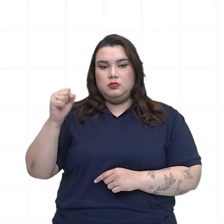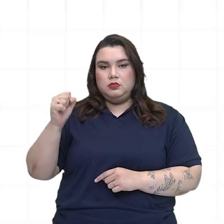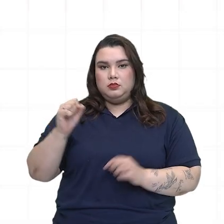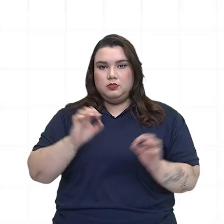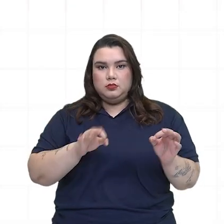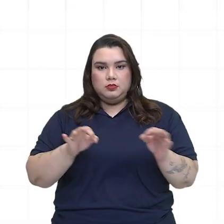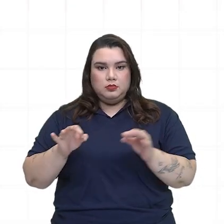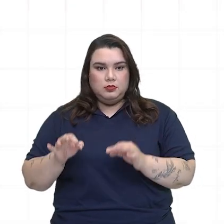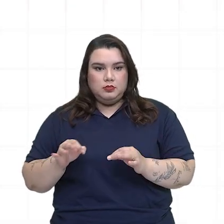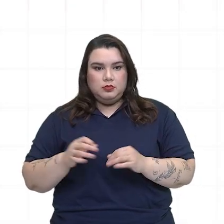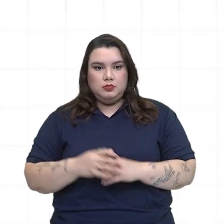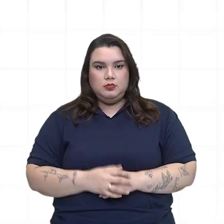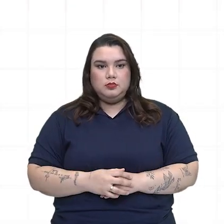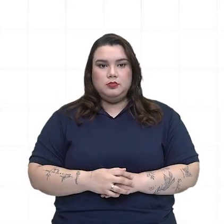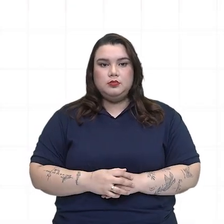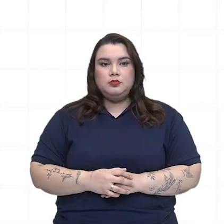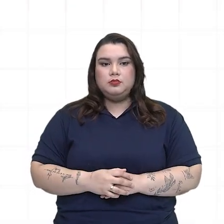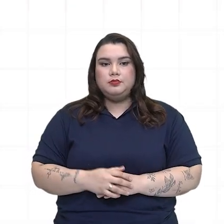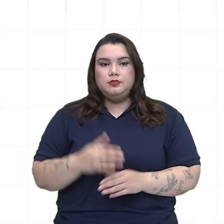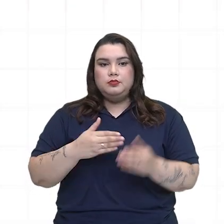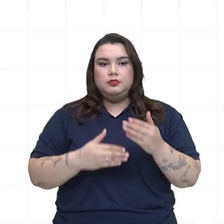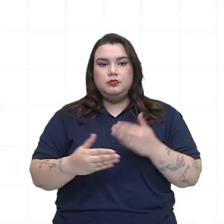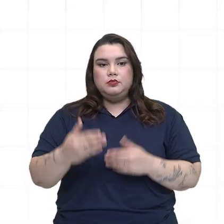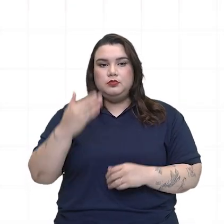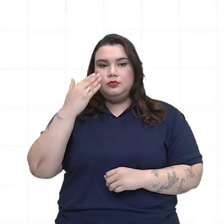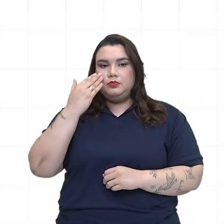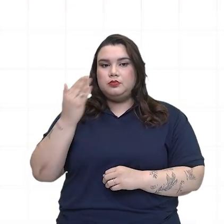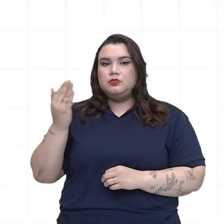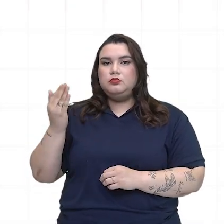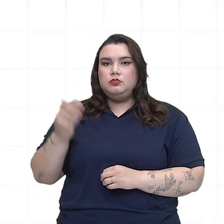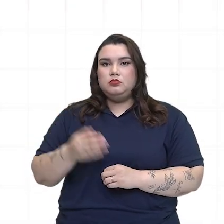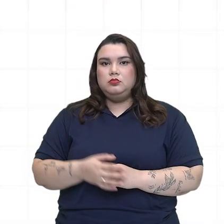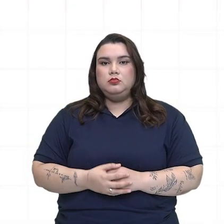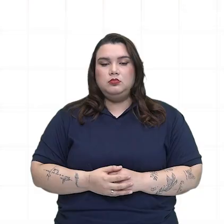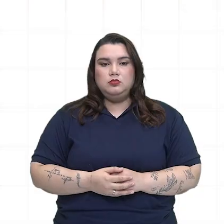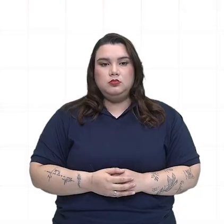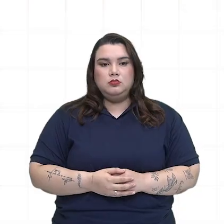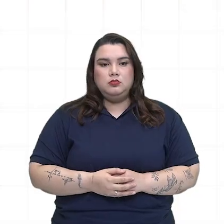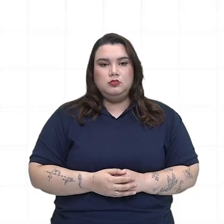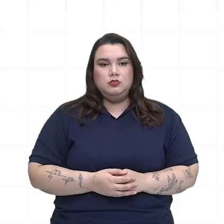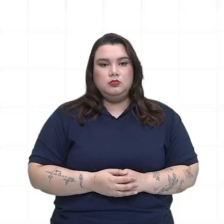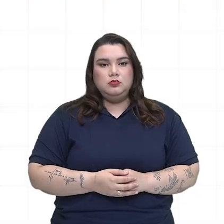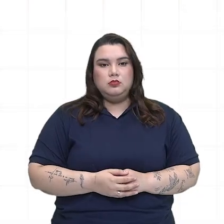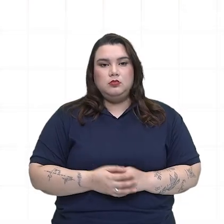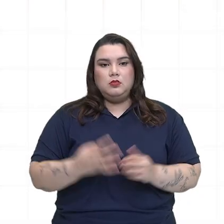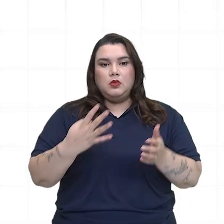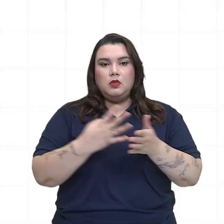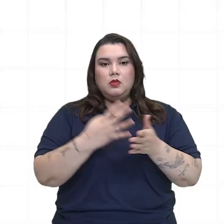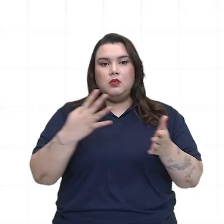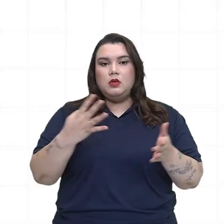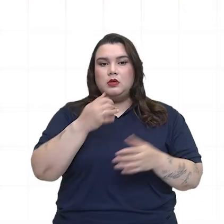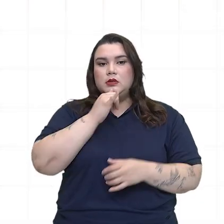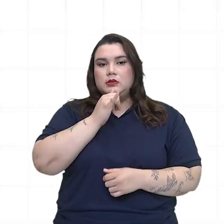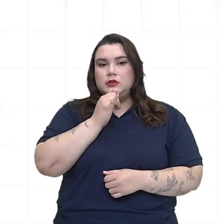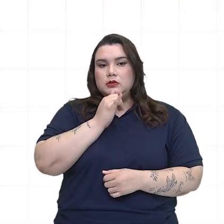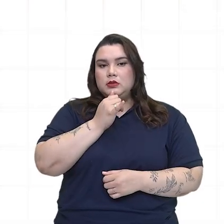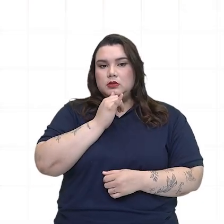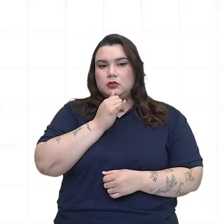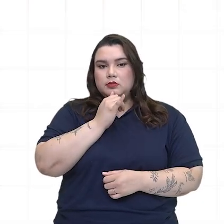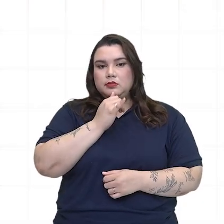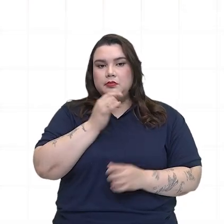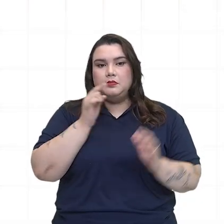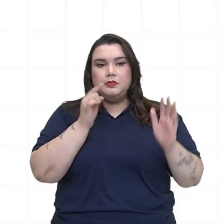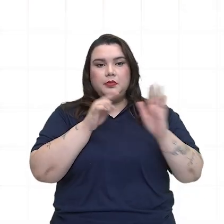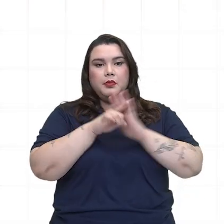1,728. Beleza, meu povo? Muito bem, olha. No nosso quarto exemplo, certo? Está